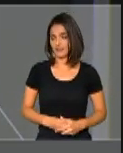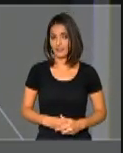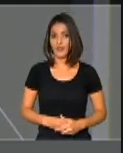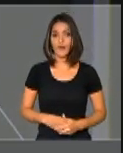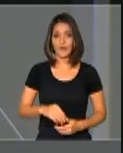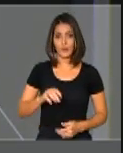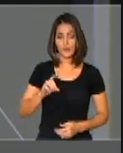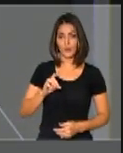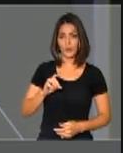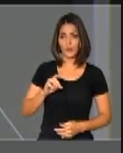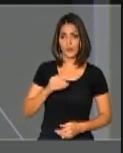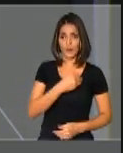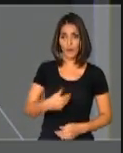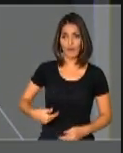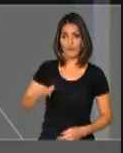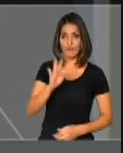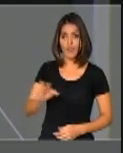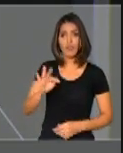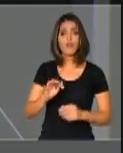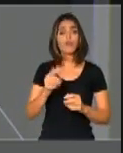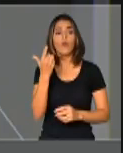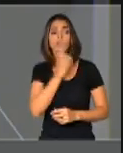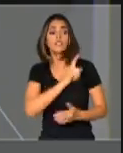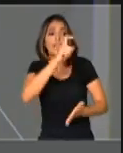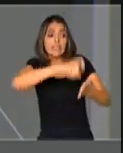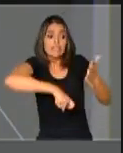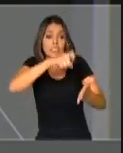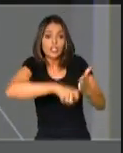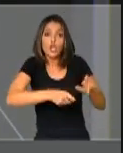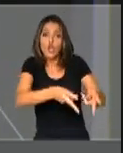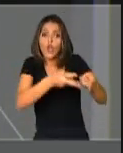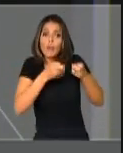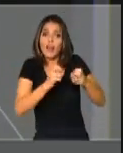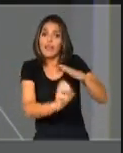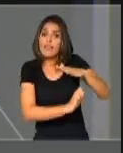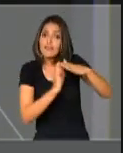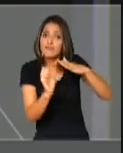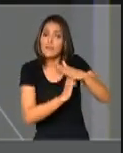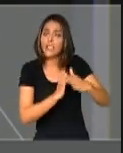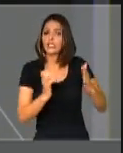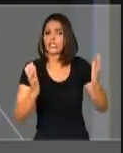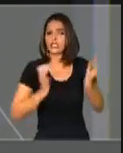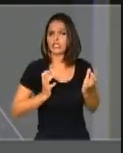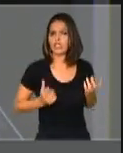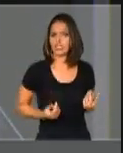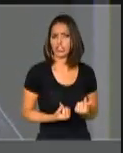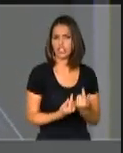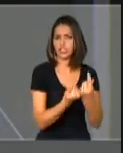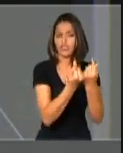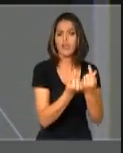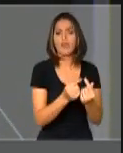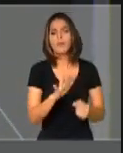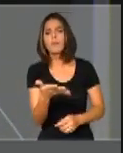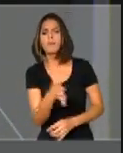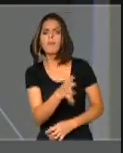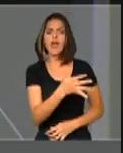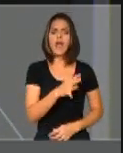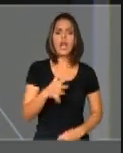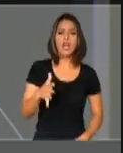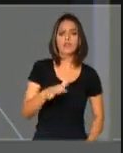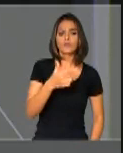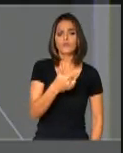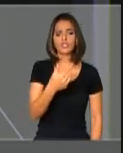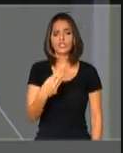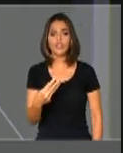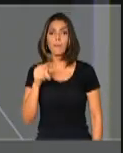governo federal possa taxar as grandes empresas, taxar os dividendos. Isso atinge a mais ou menos